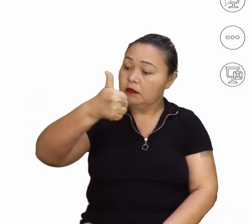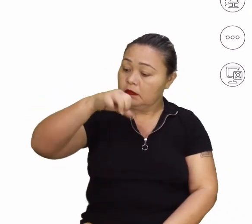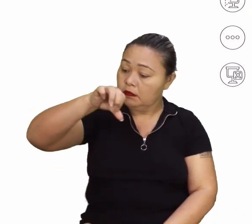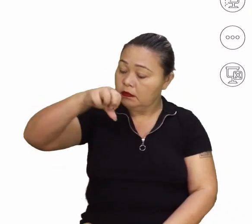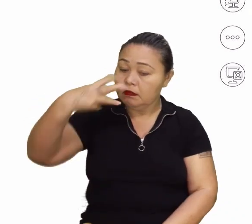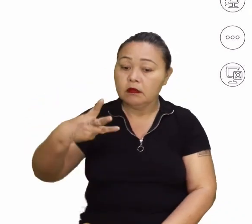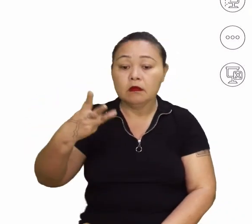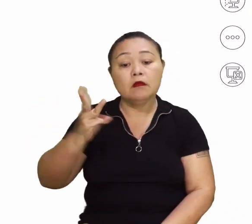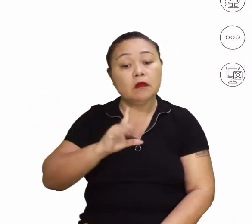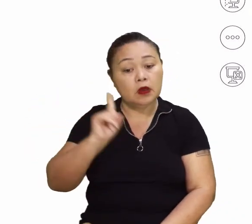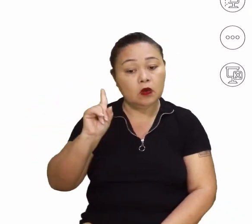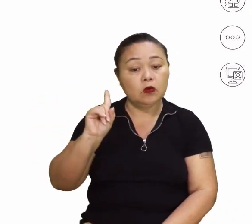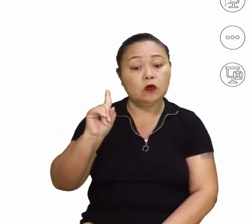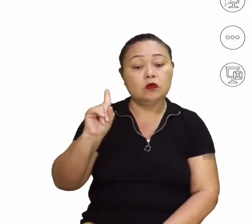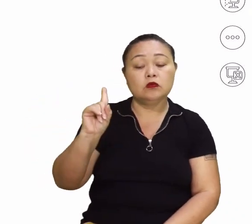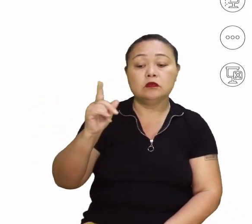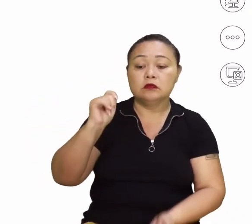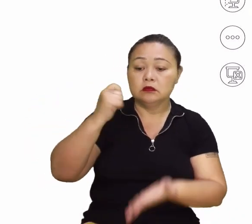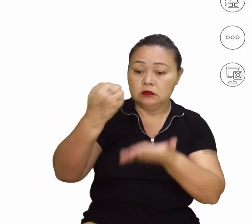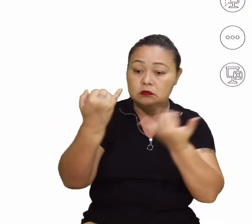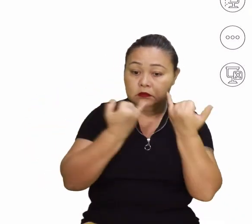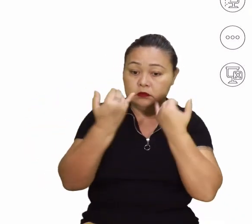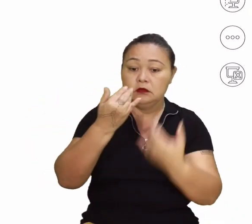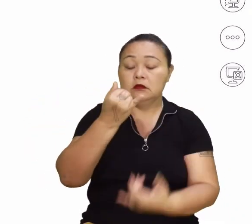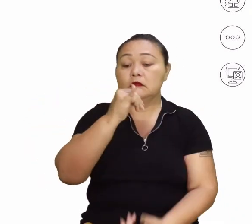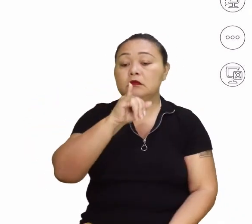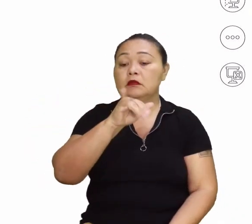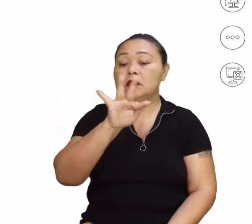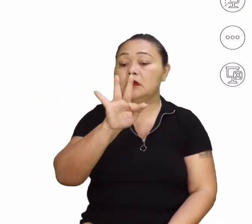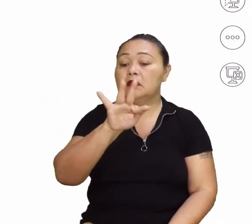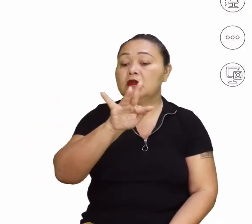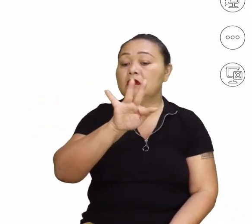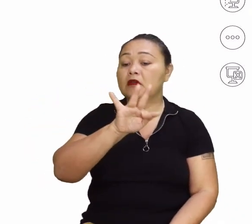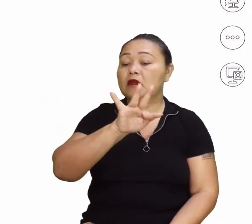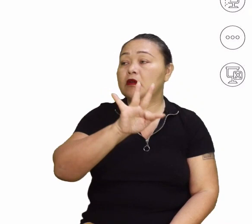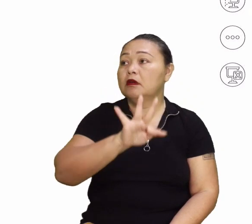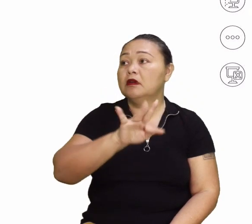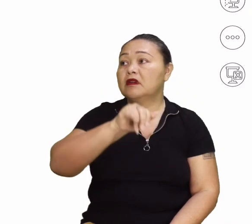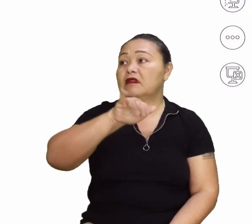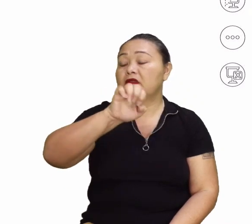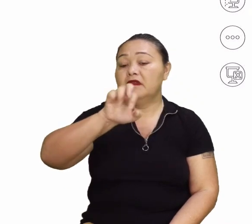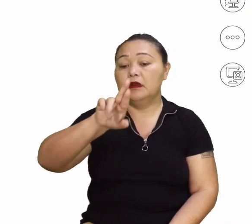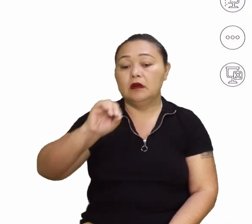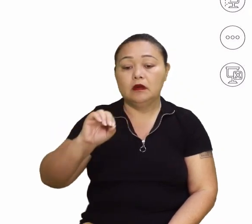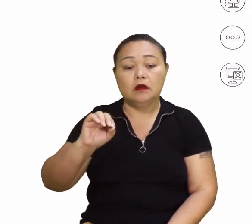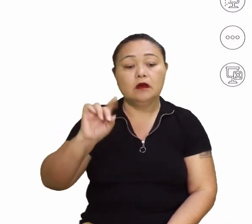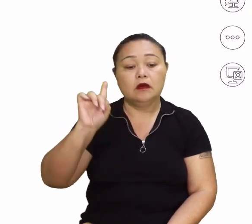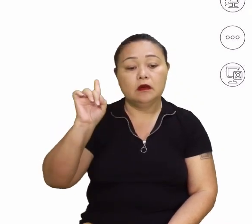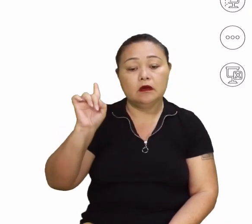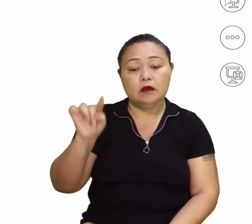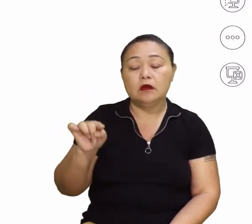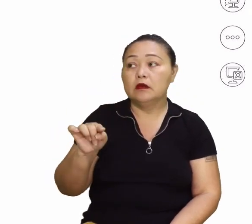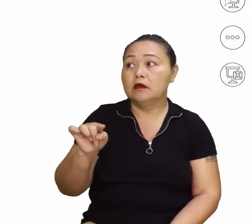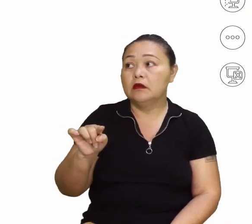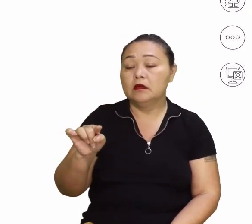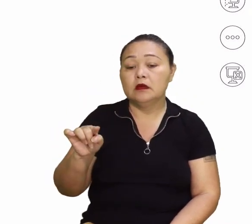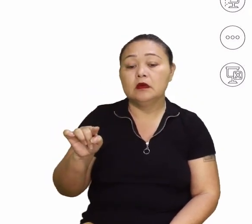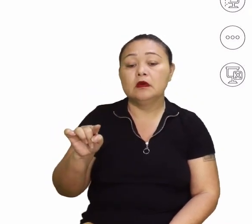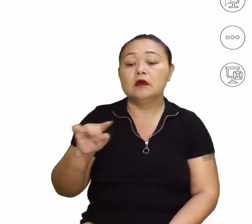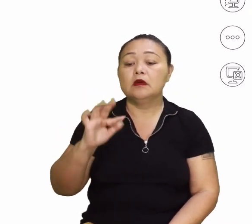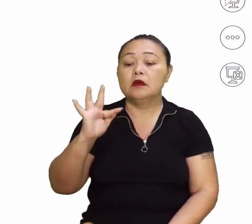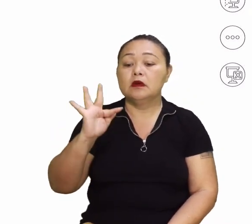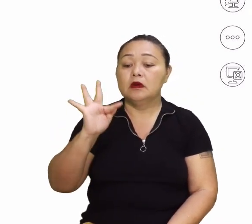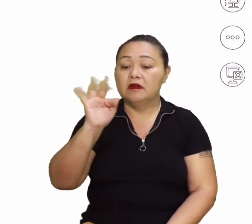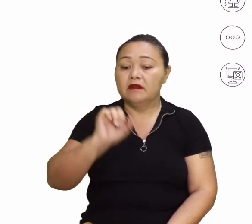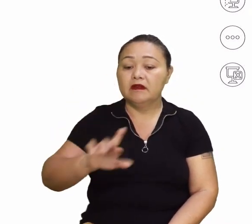a Fiero, professor, eu não tinha ouvido falar nisso, é a Federação